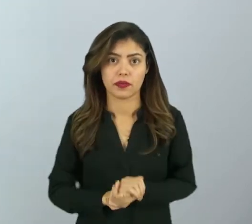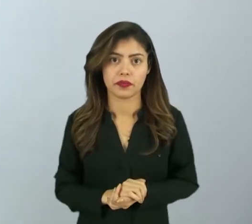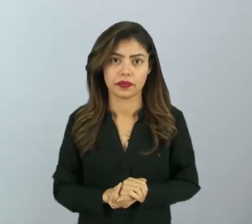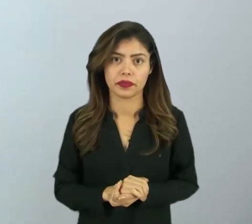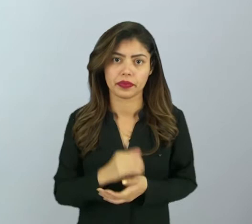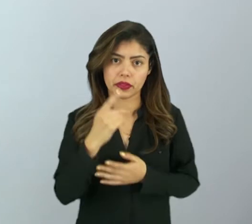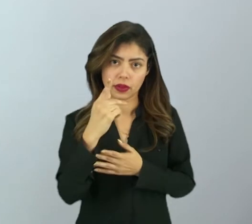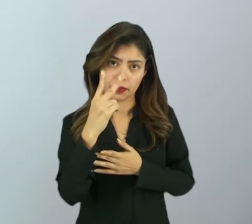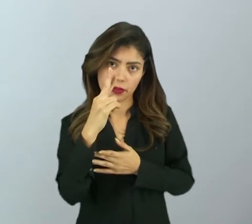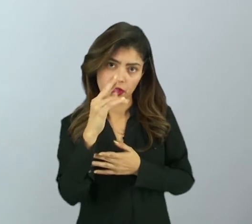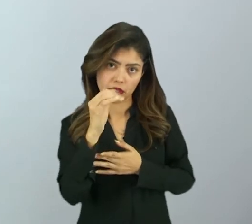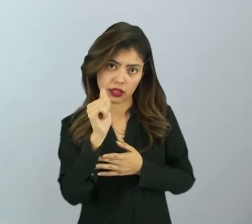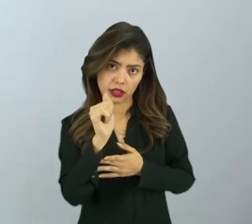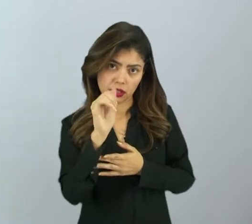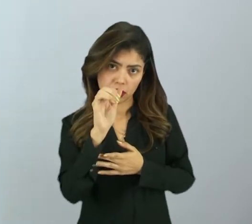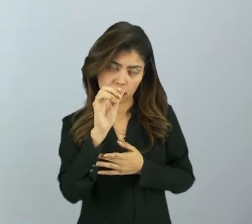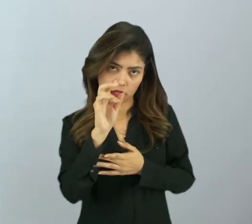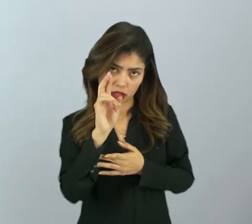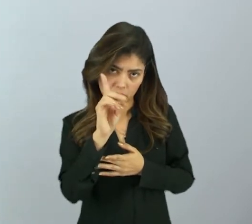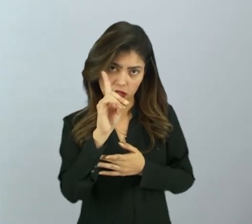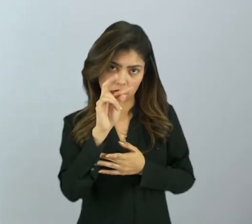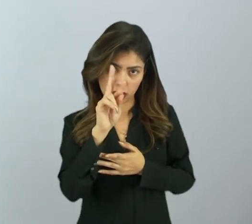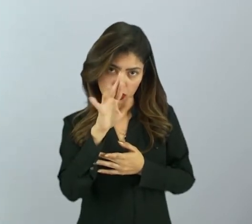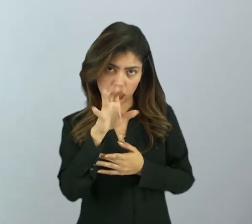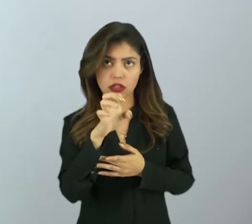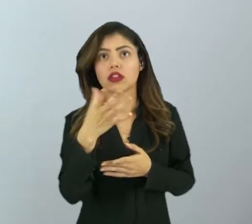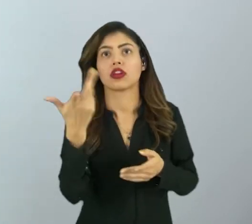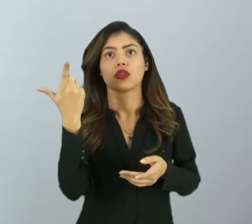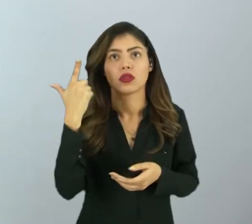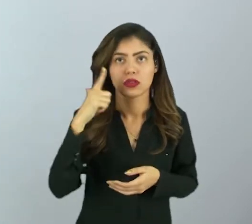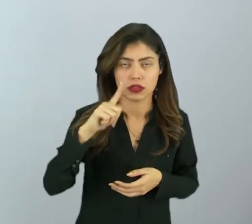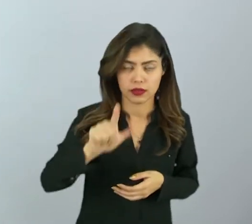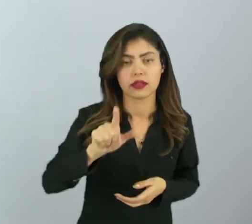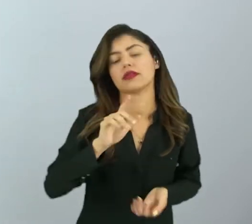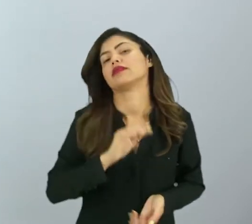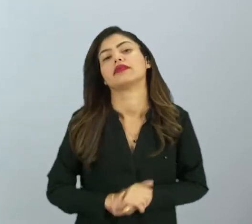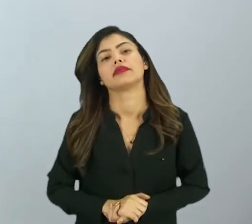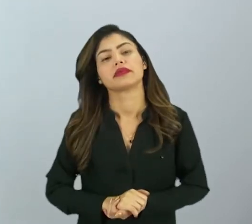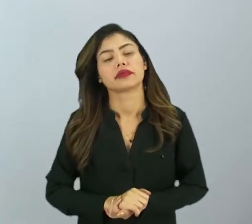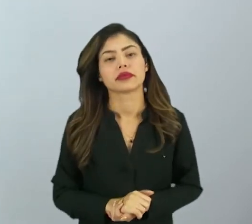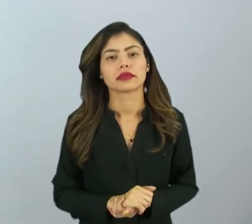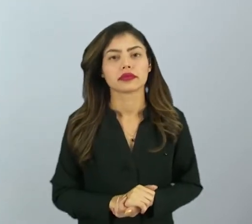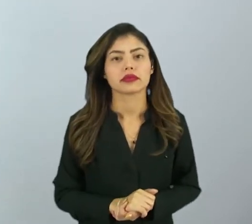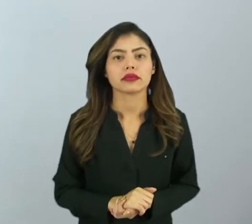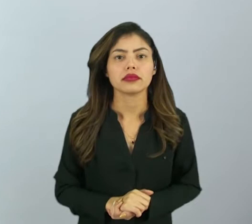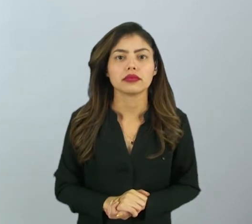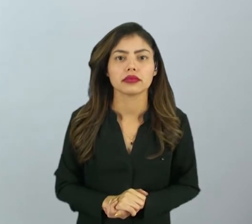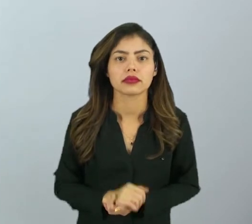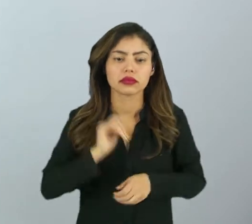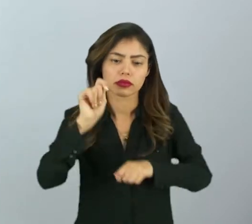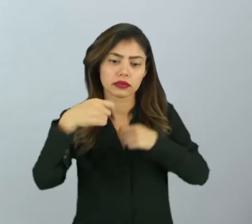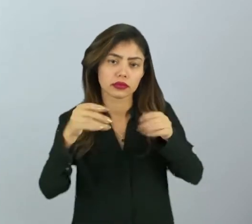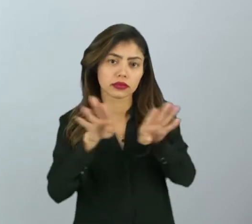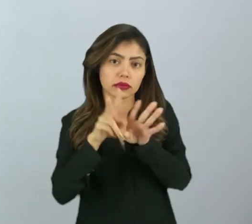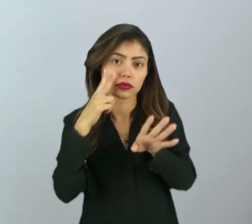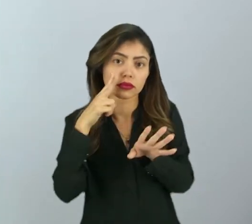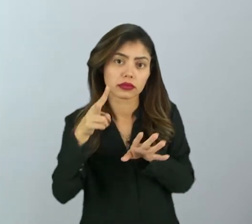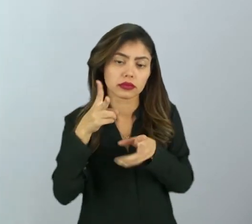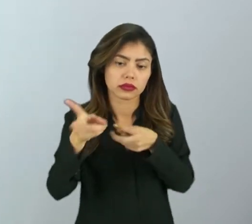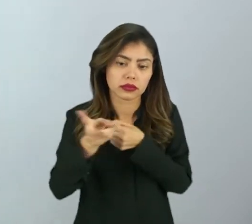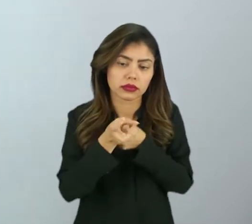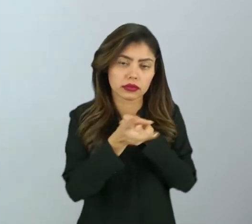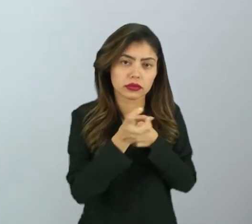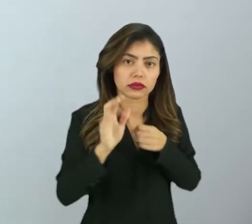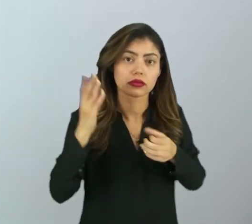glândulas paratoides, tá? E que são elas que vão aí conseguir, né, ser sinalizados, vão conseguir ter